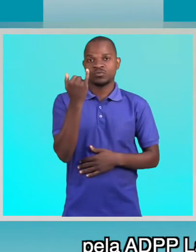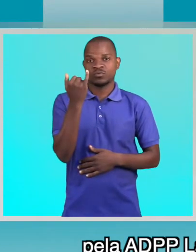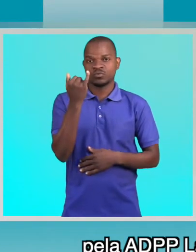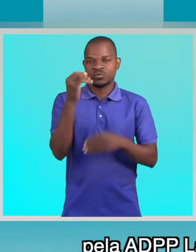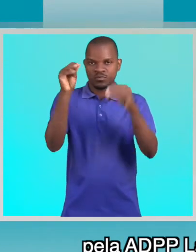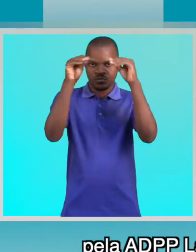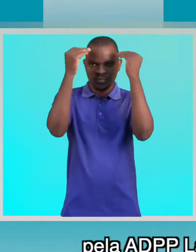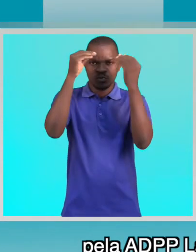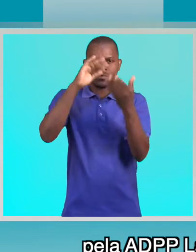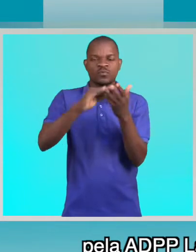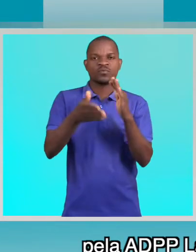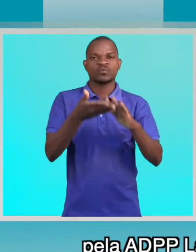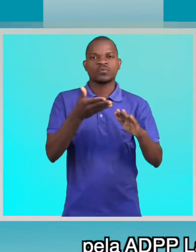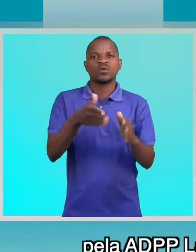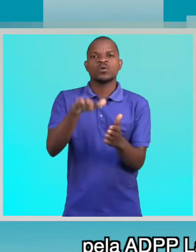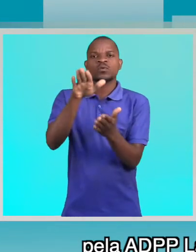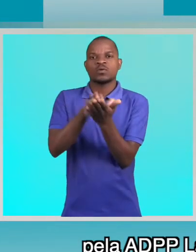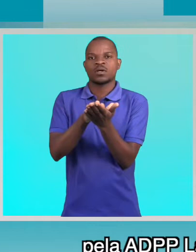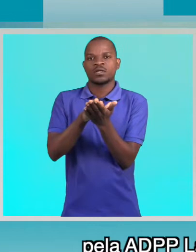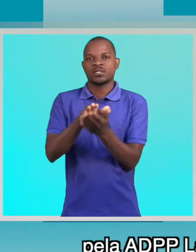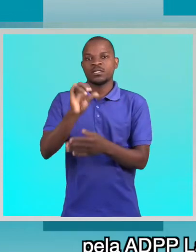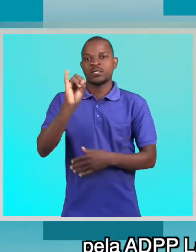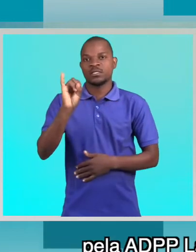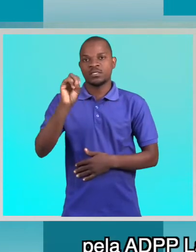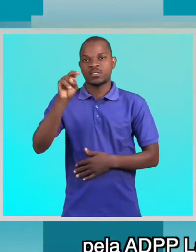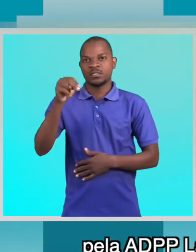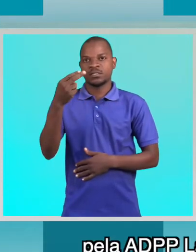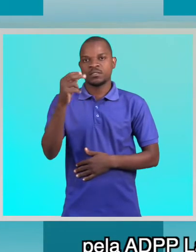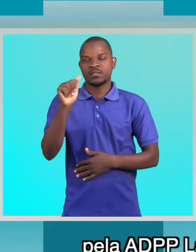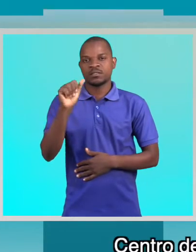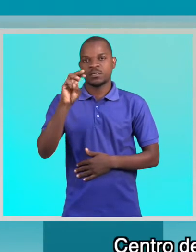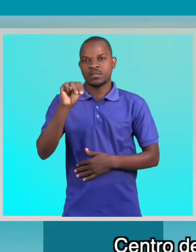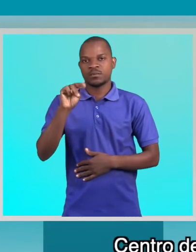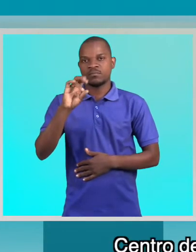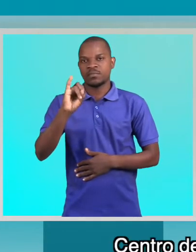Formação de Professores de Inhamismo.